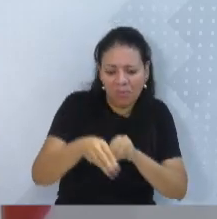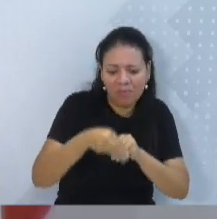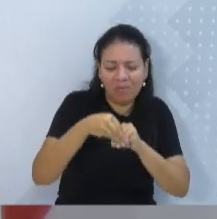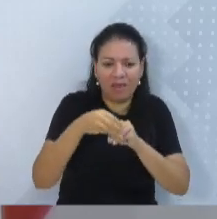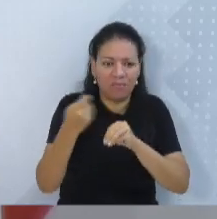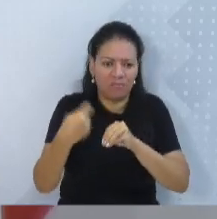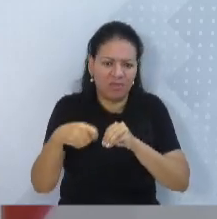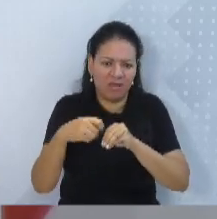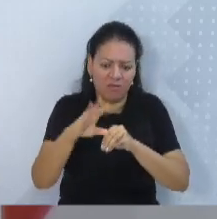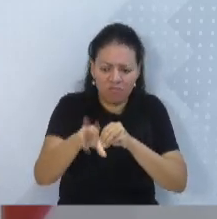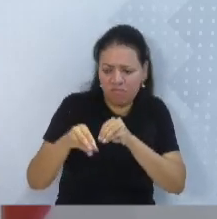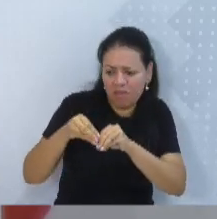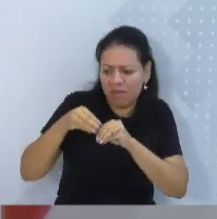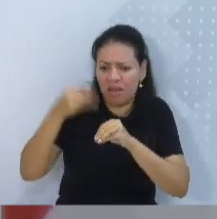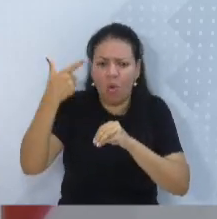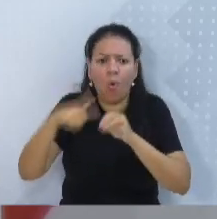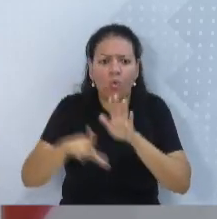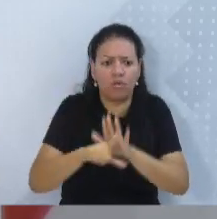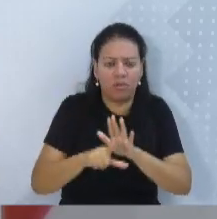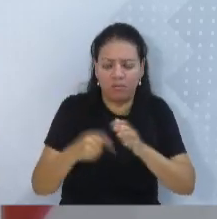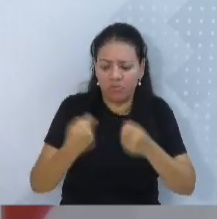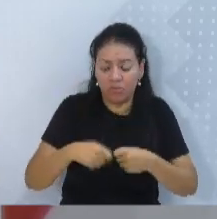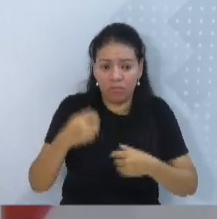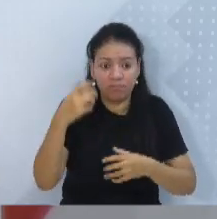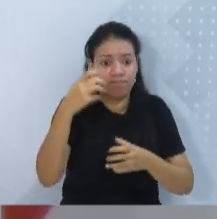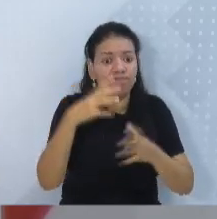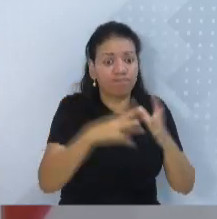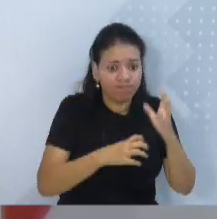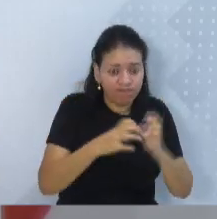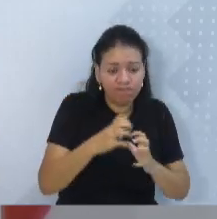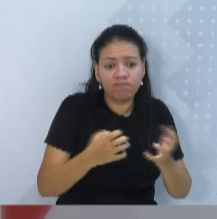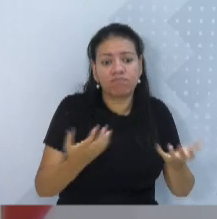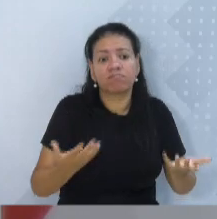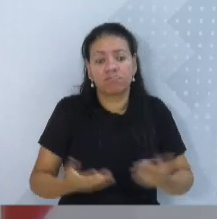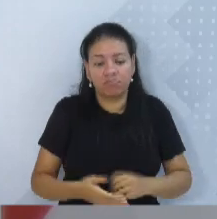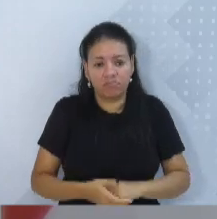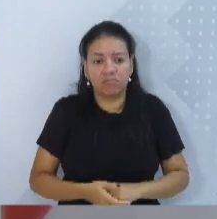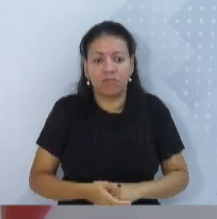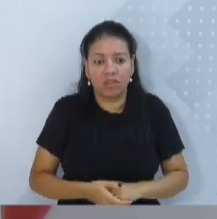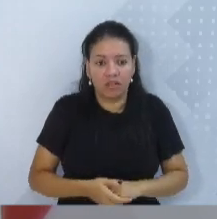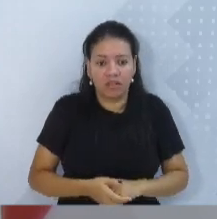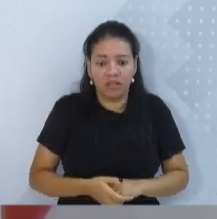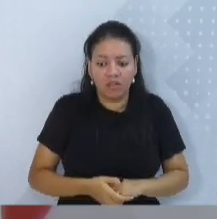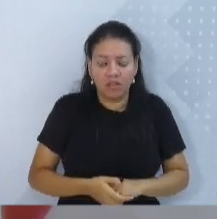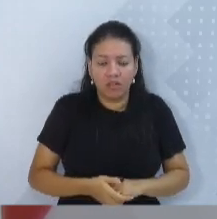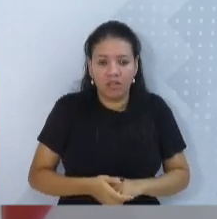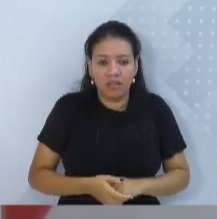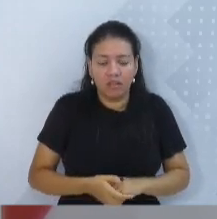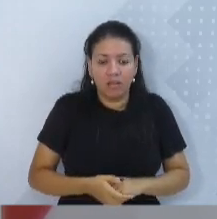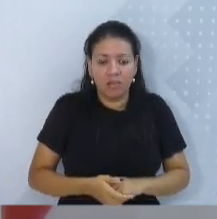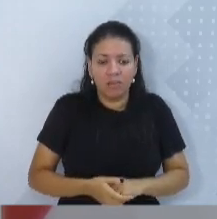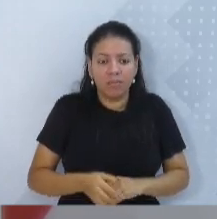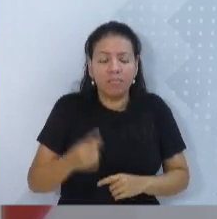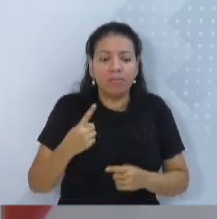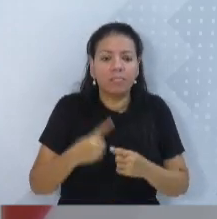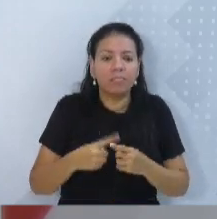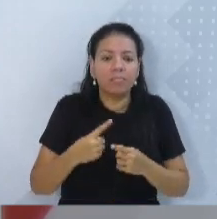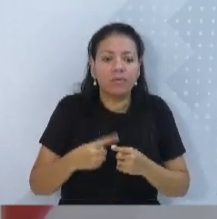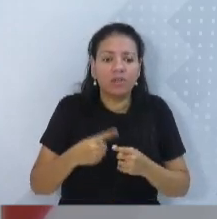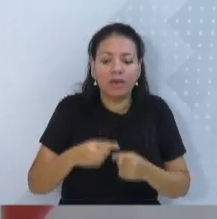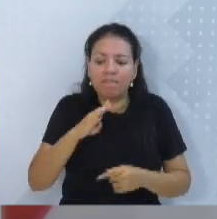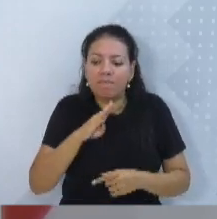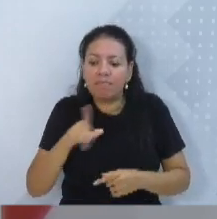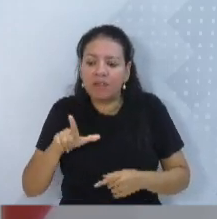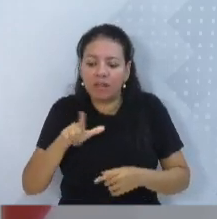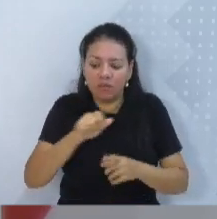né e a gente precisou brigar certo para que o município para que